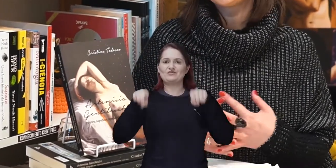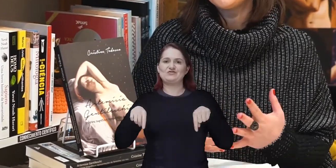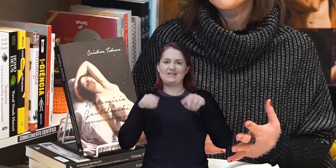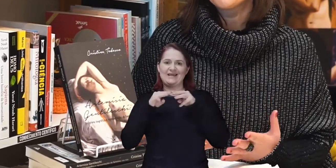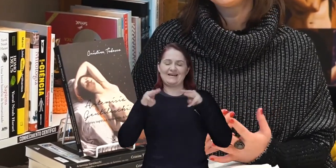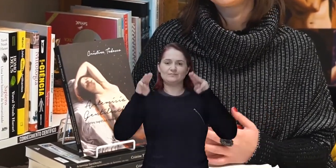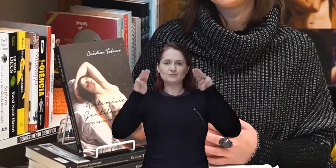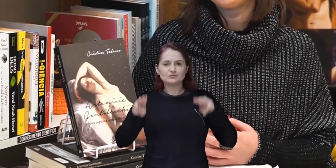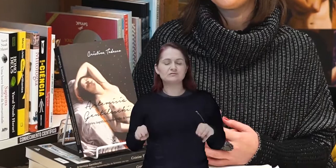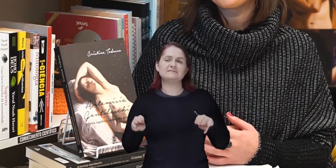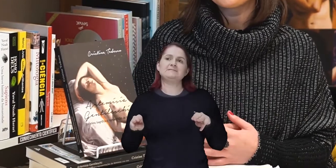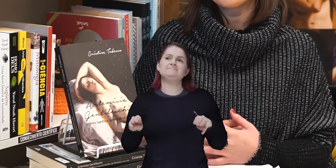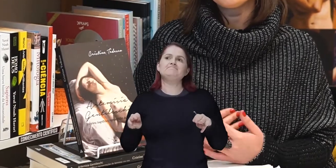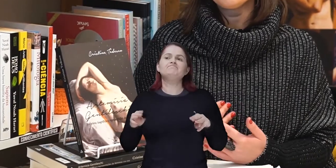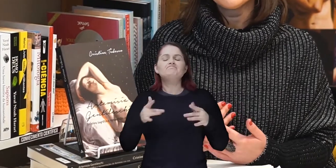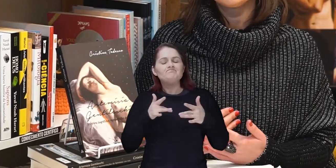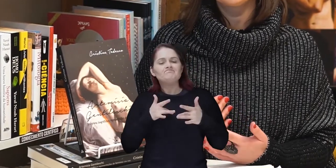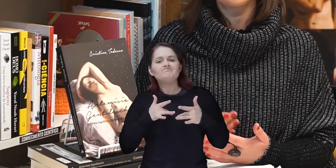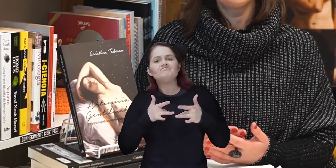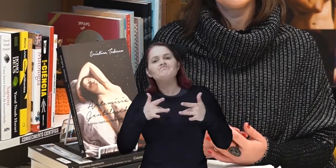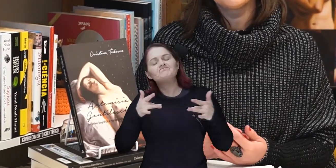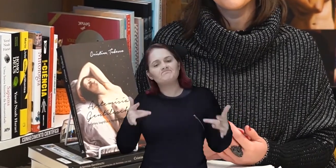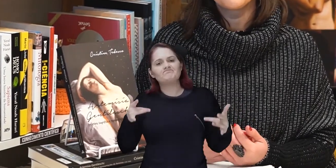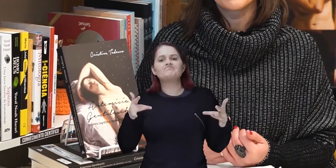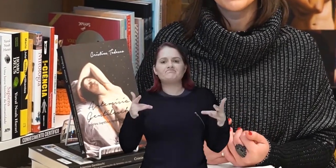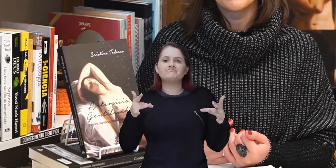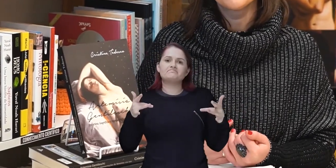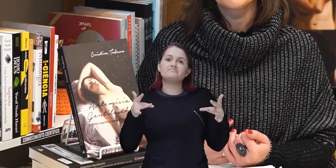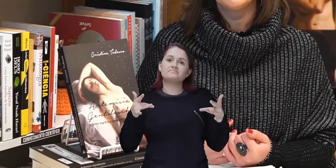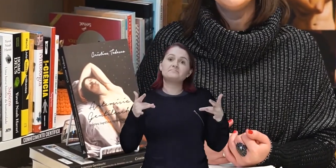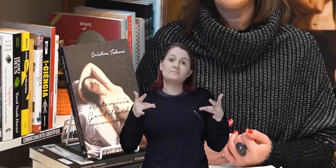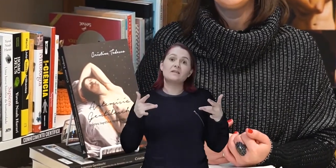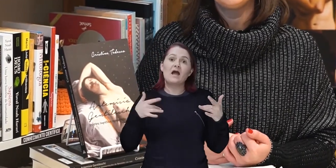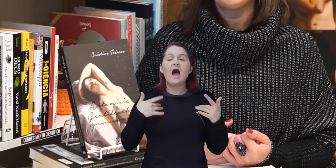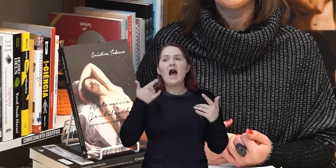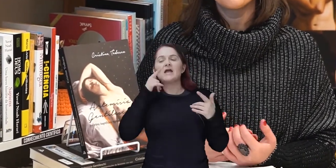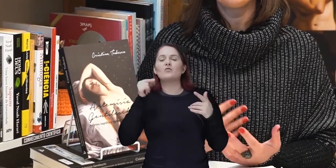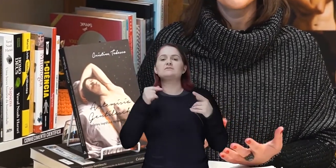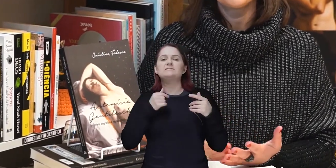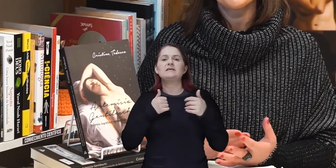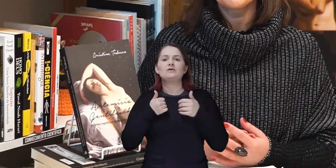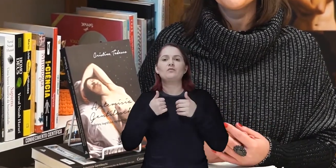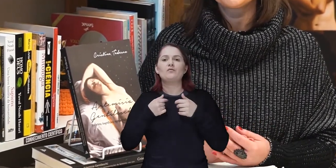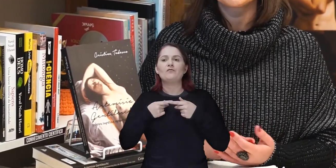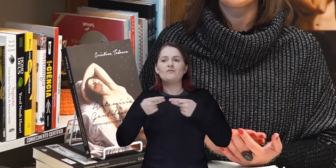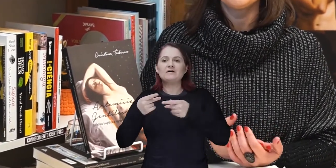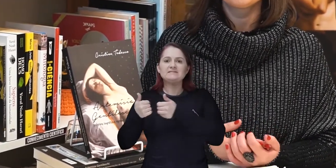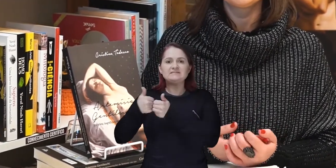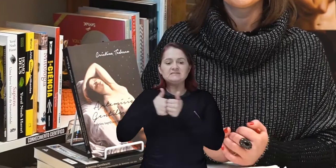se prontificou, se solidarizou com a causa, e ao final do